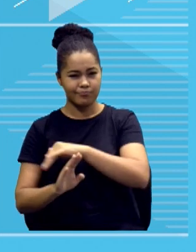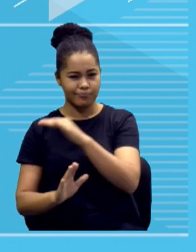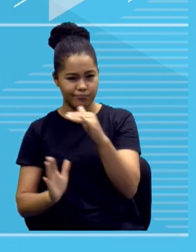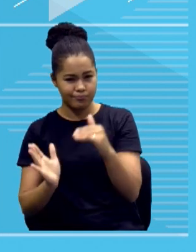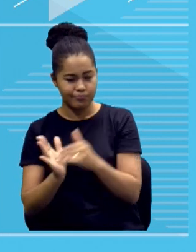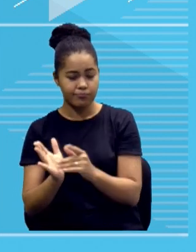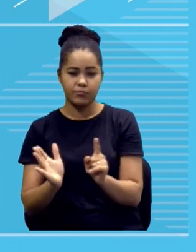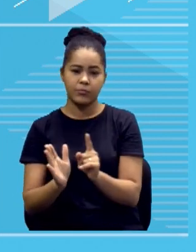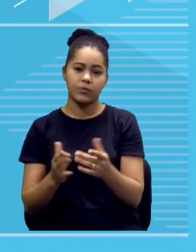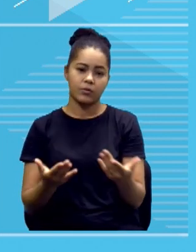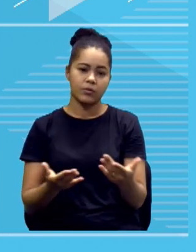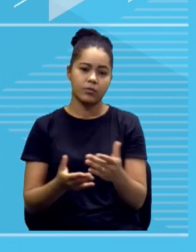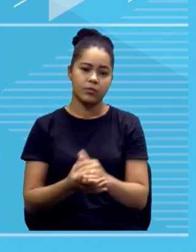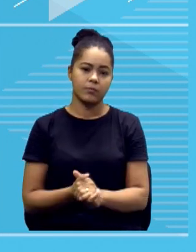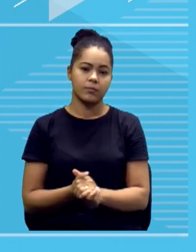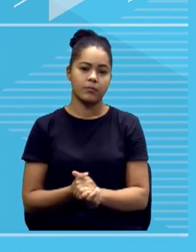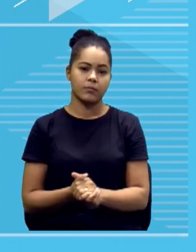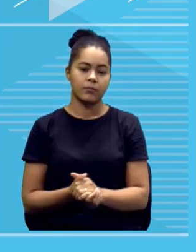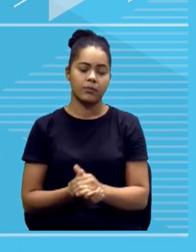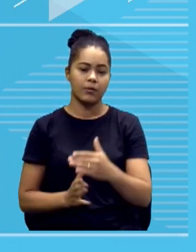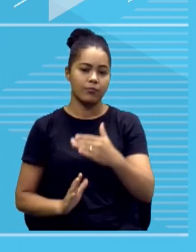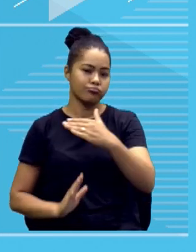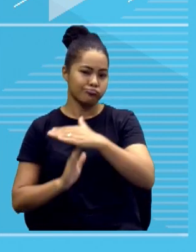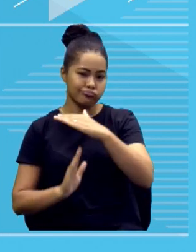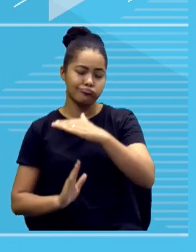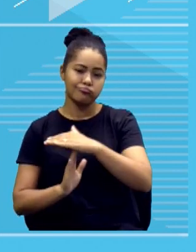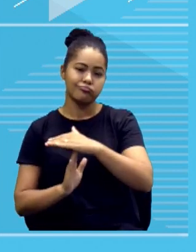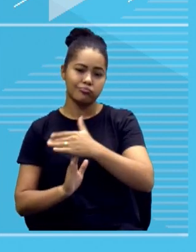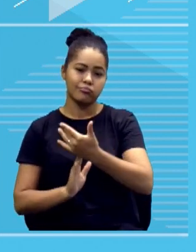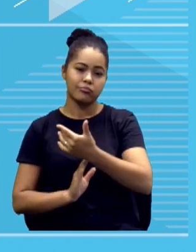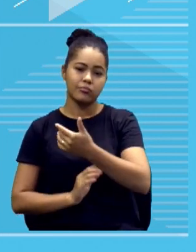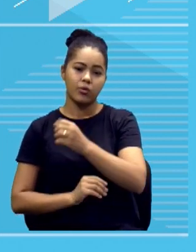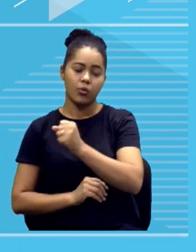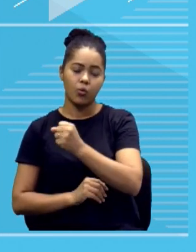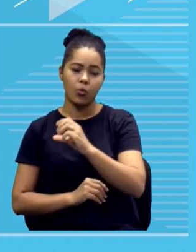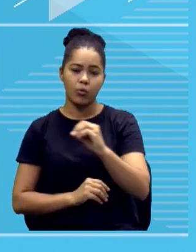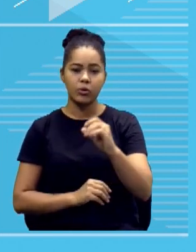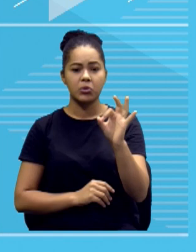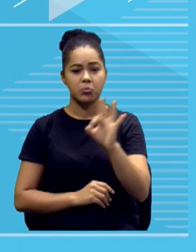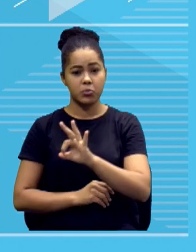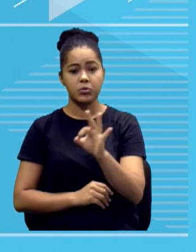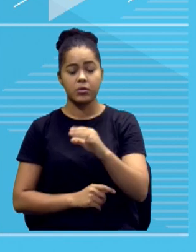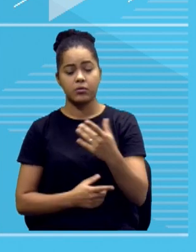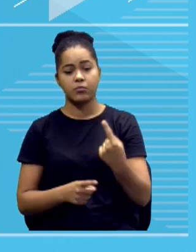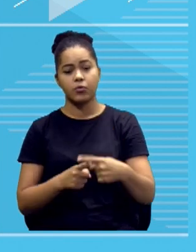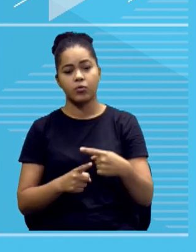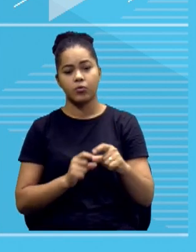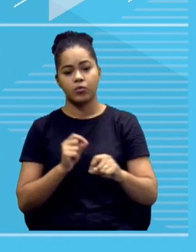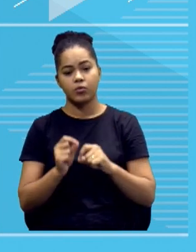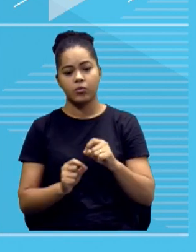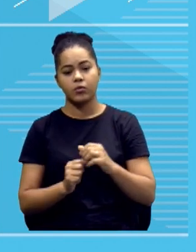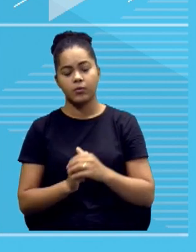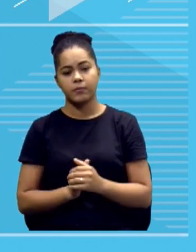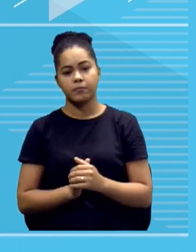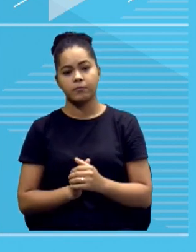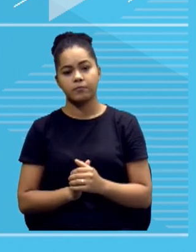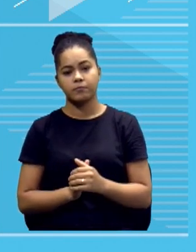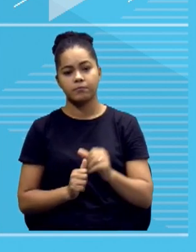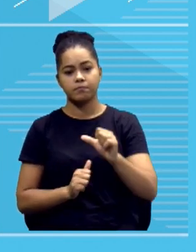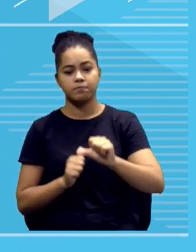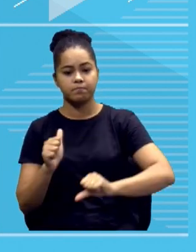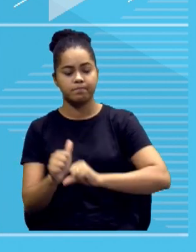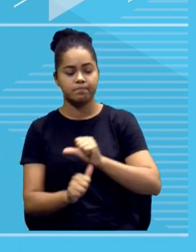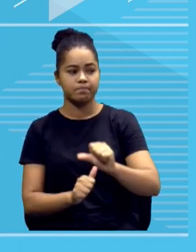ele já está bem perto do máximo dele, para que ele não consiga transformar todos os reagentes em